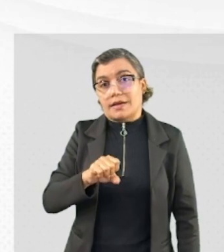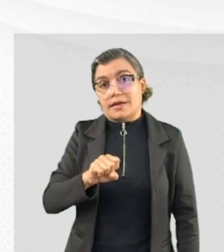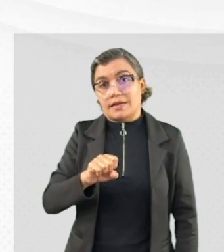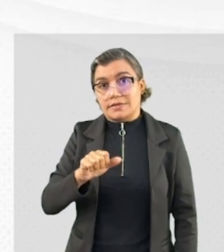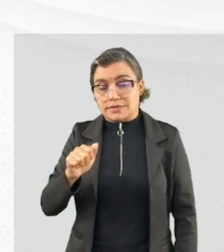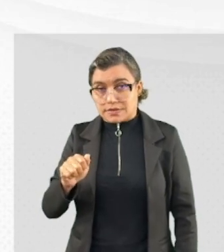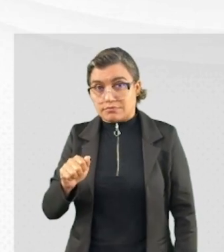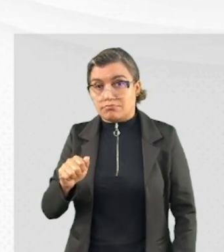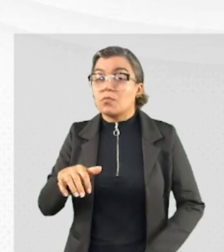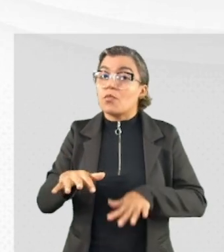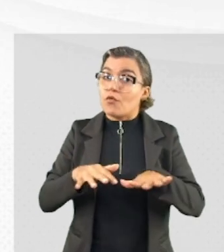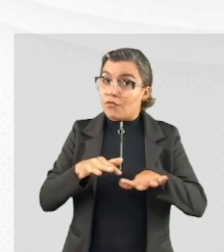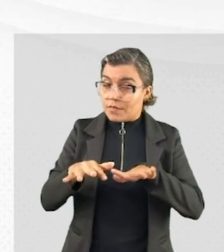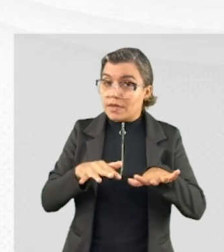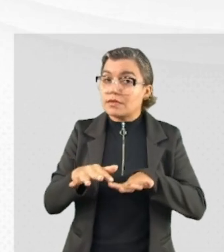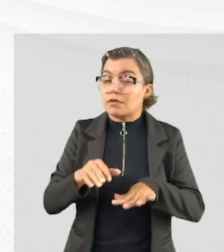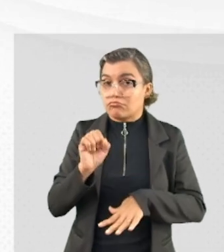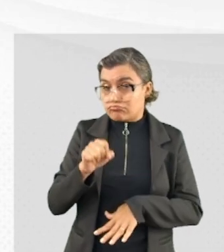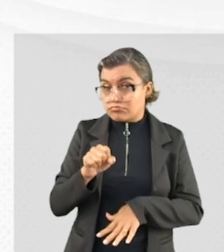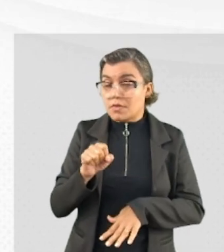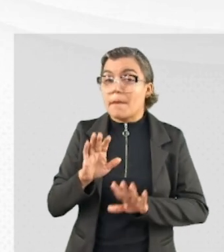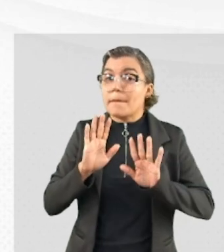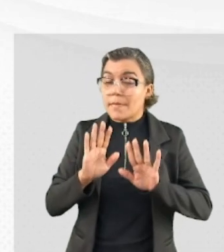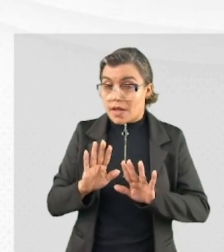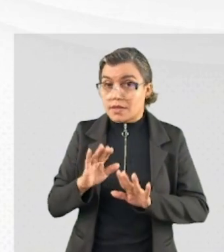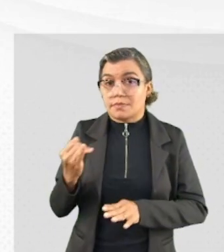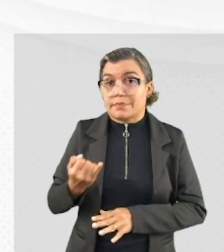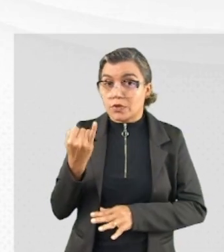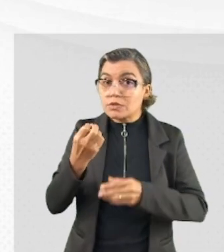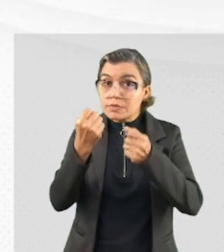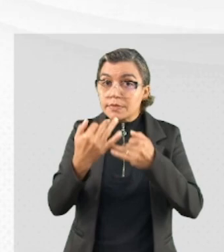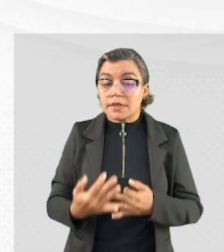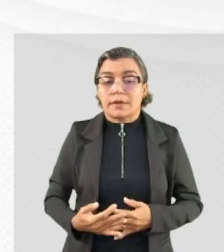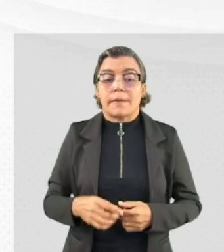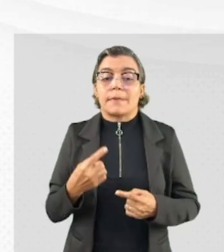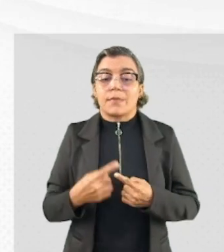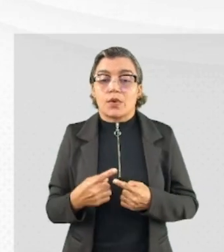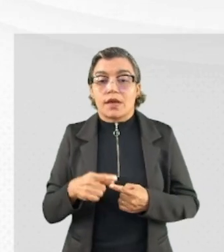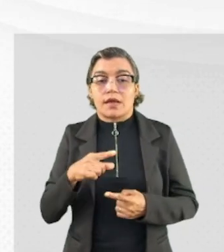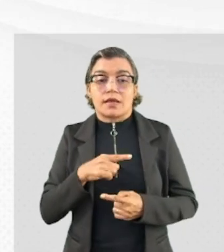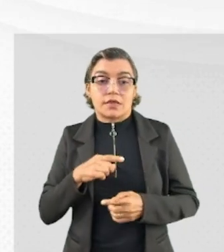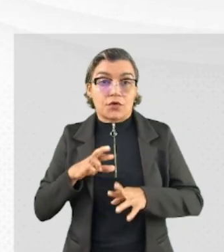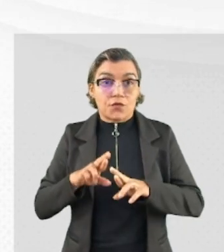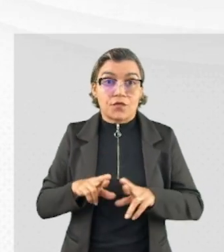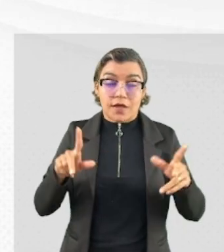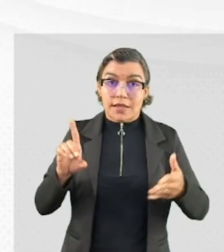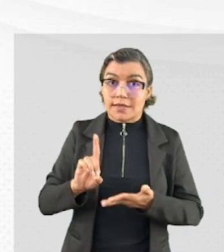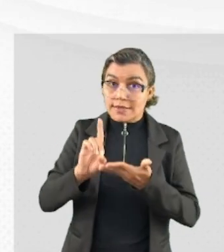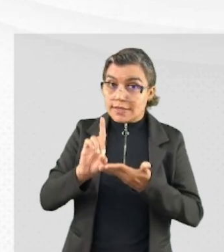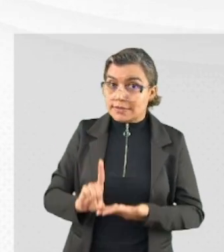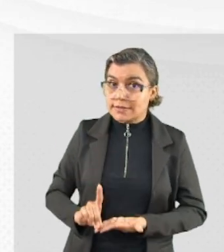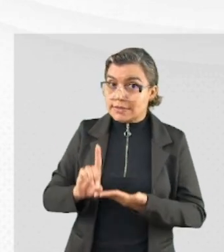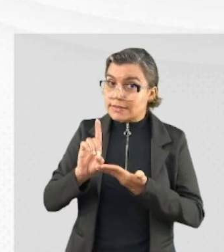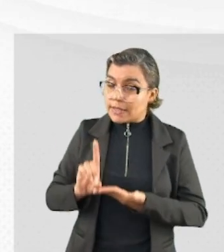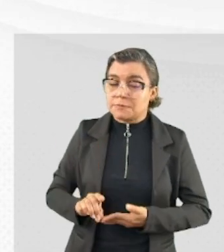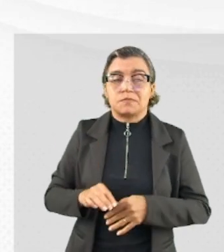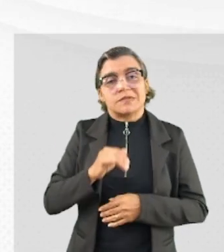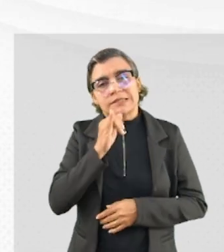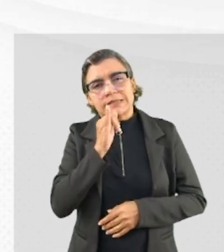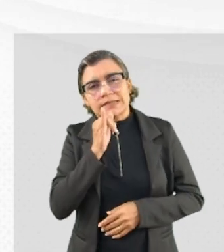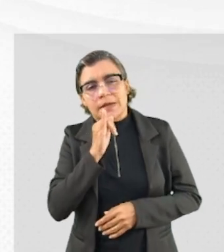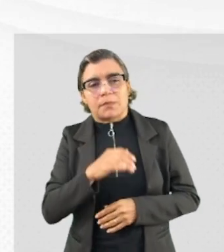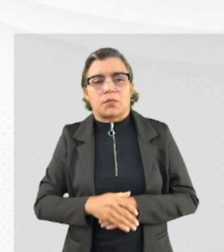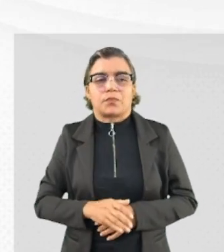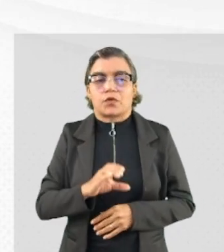já explicar como, mas é importante destacar logo isso. Devido à diferença de densidade, tá? A